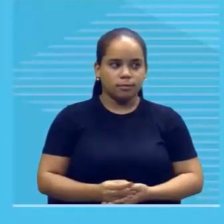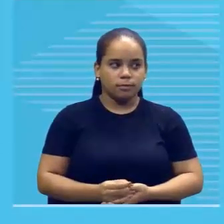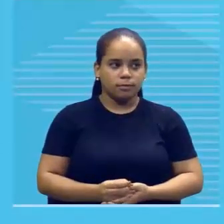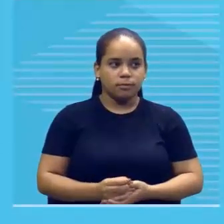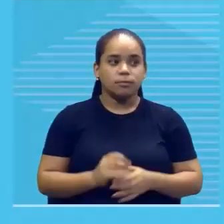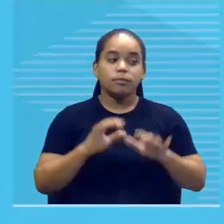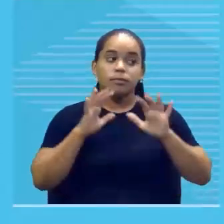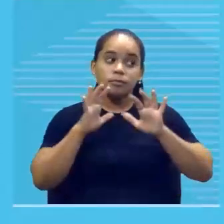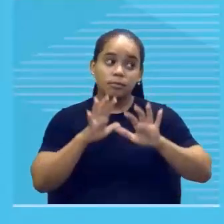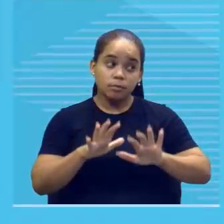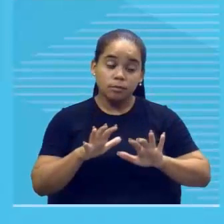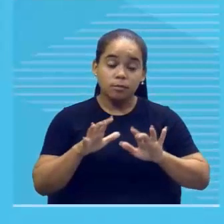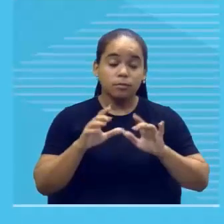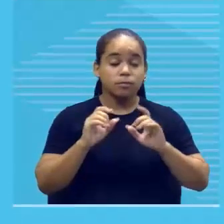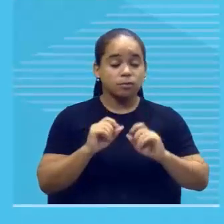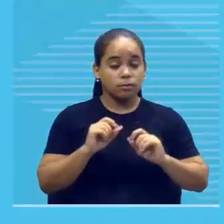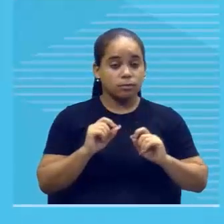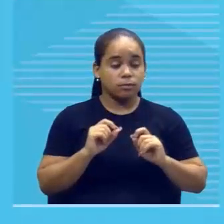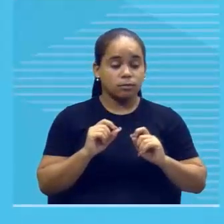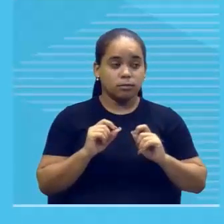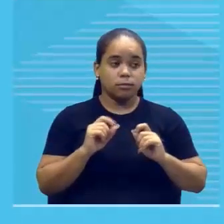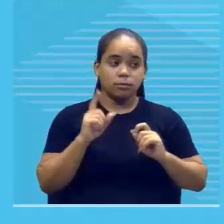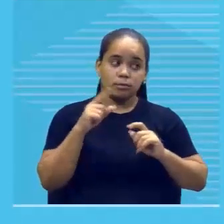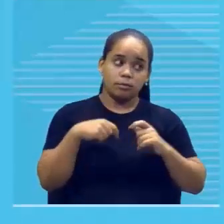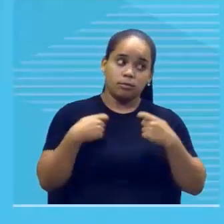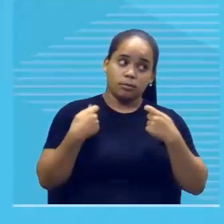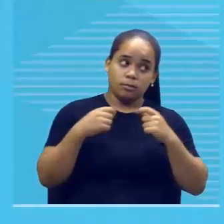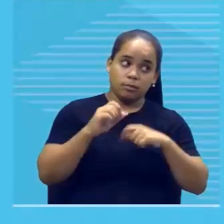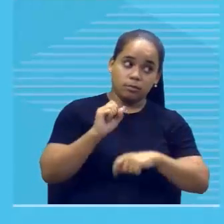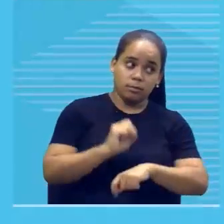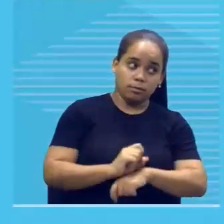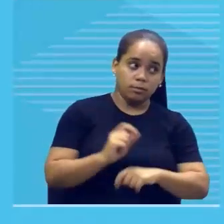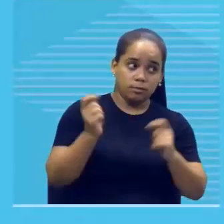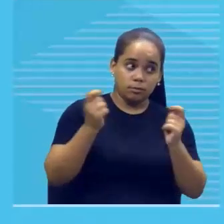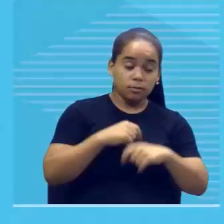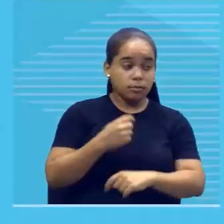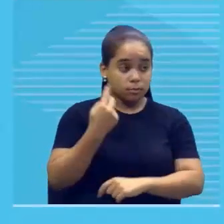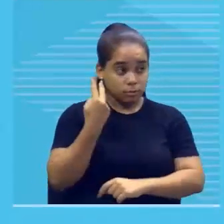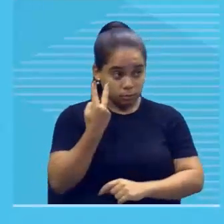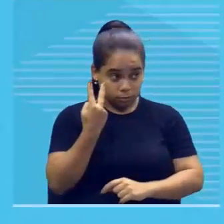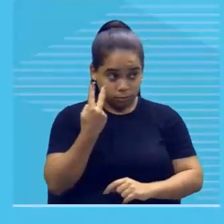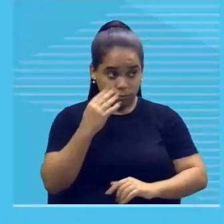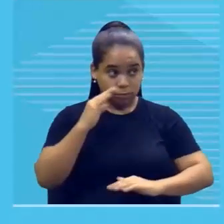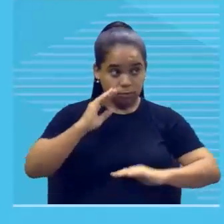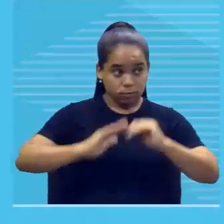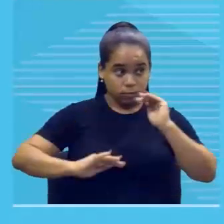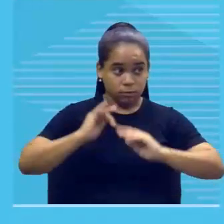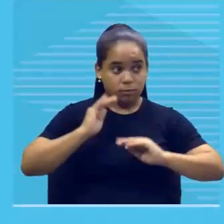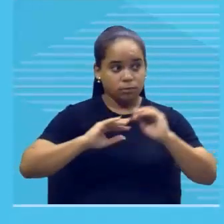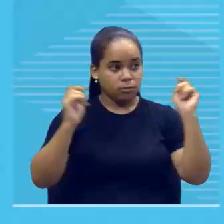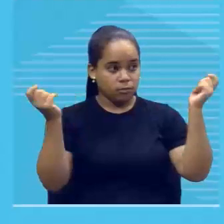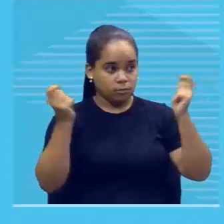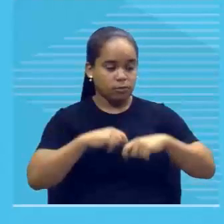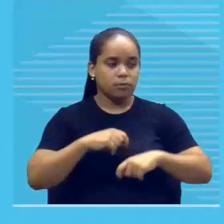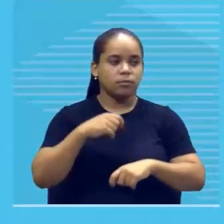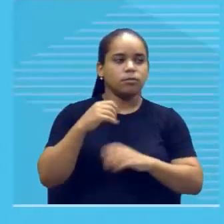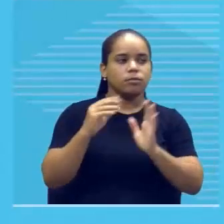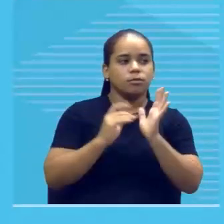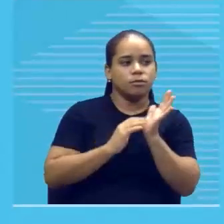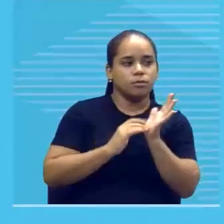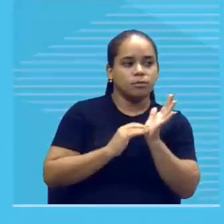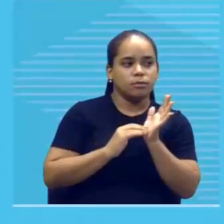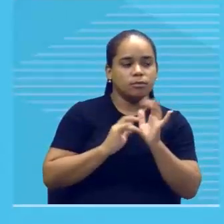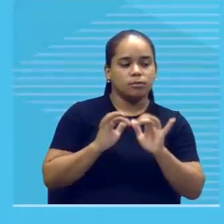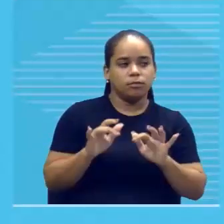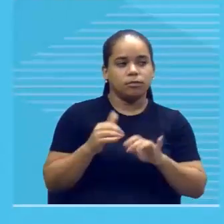nessas condições o esperado aqui dois deles sejam capazes